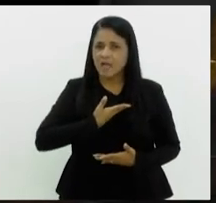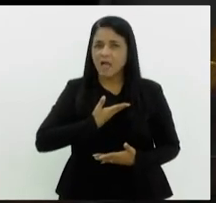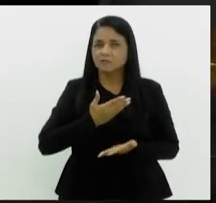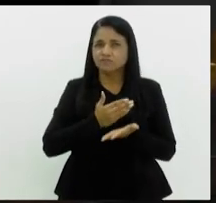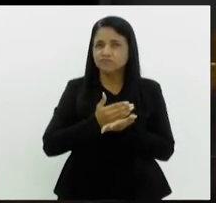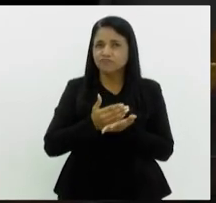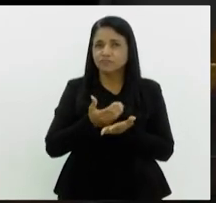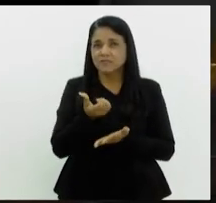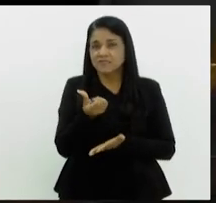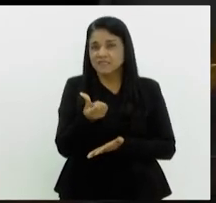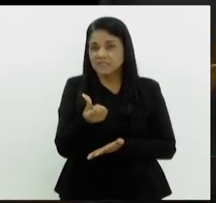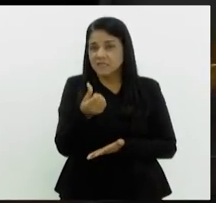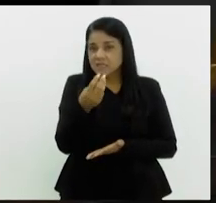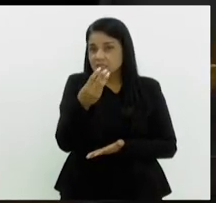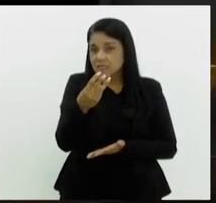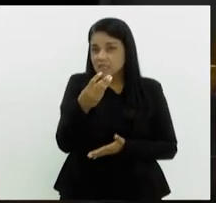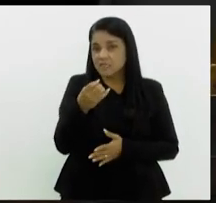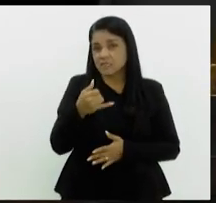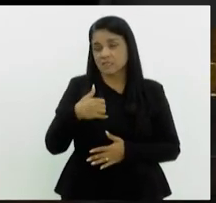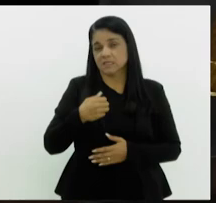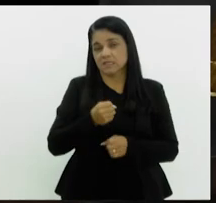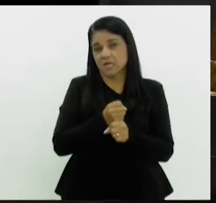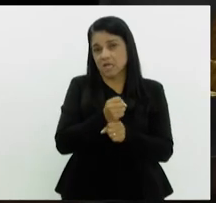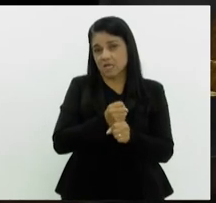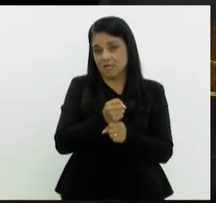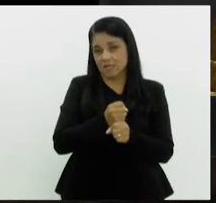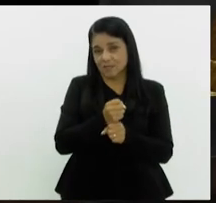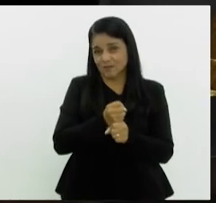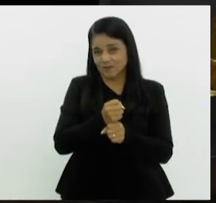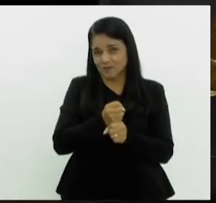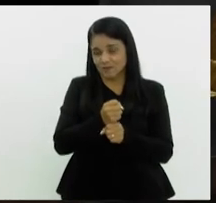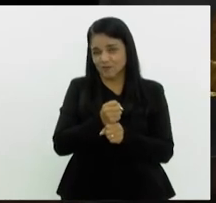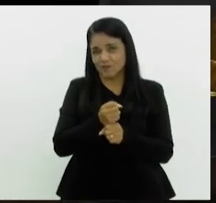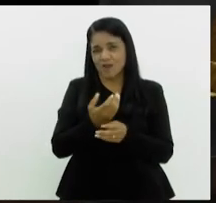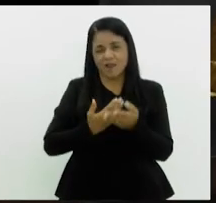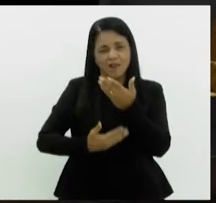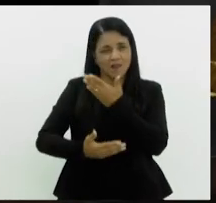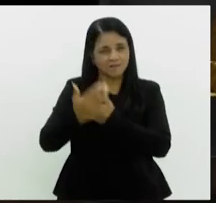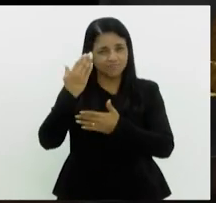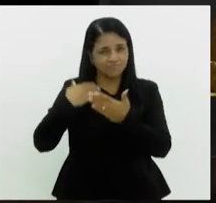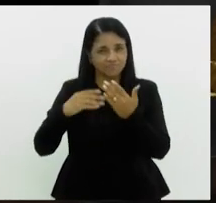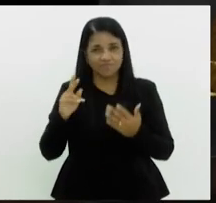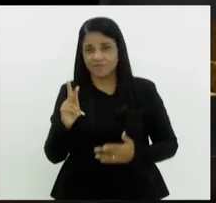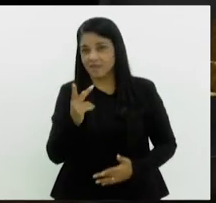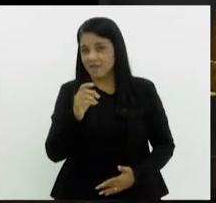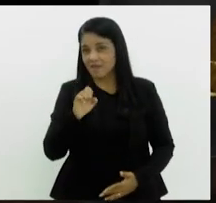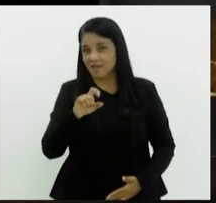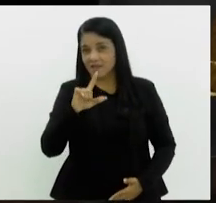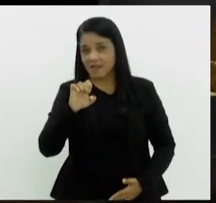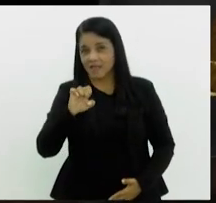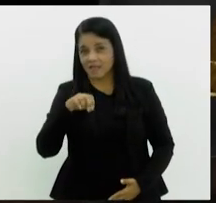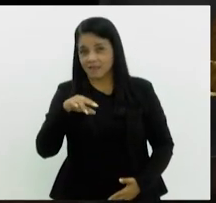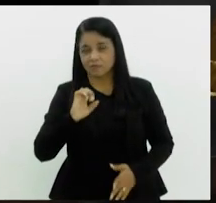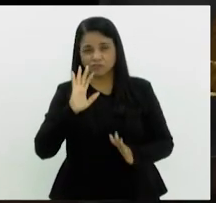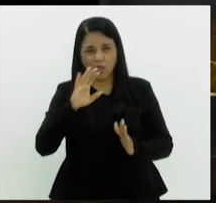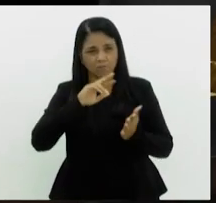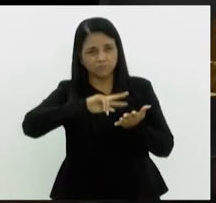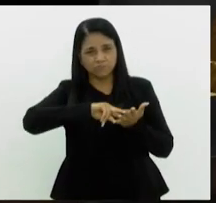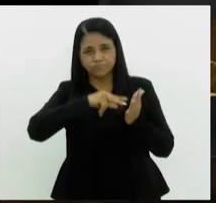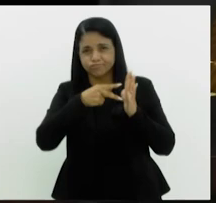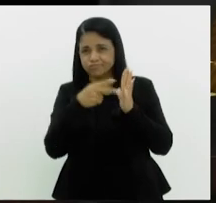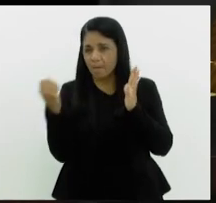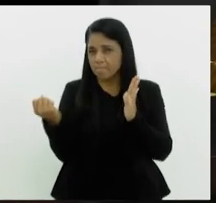63 anos, que desde aquela época, Helena Teodoro já era sinônimo de perseverança,